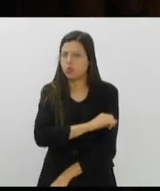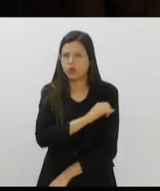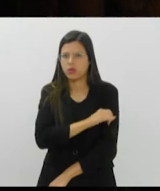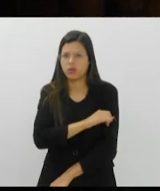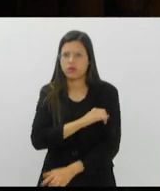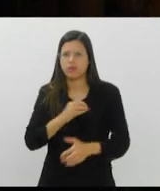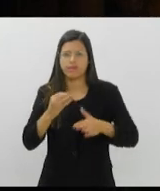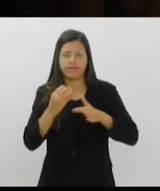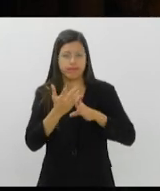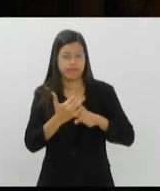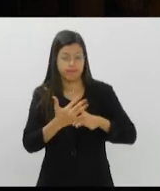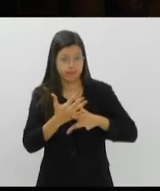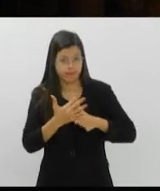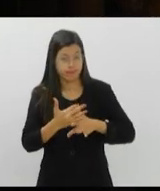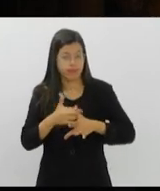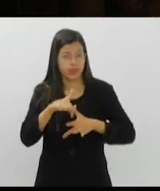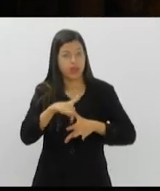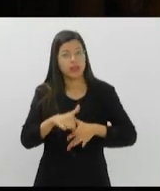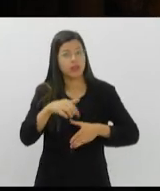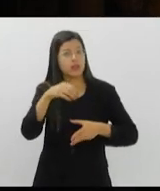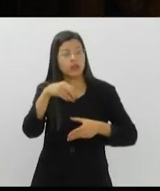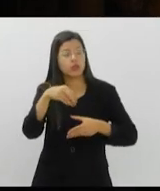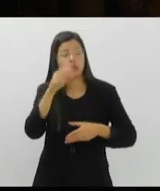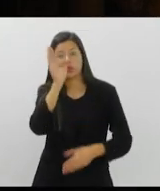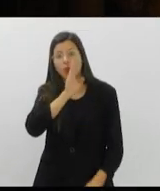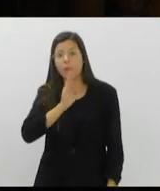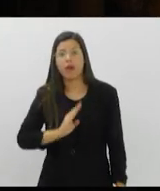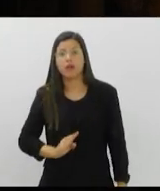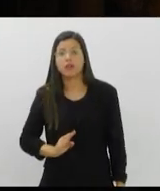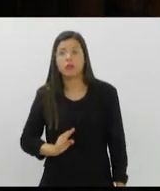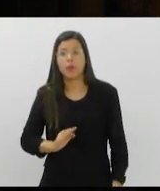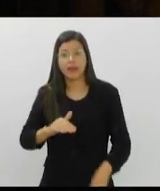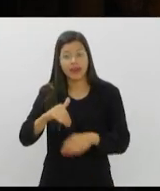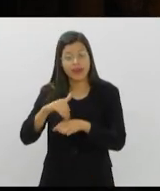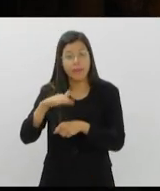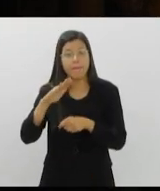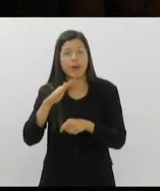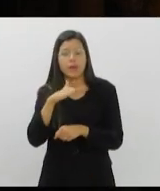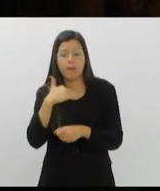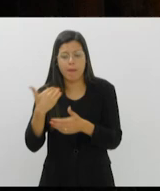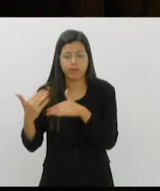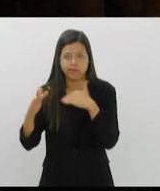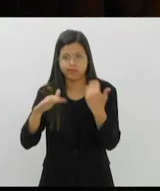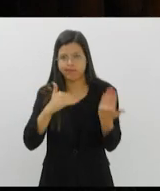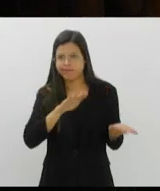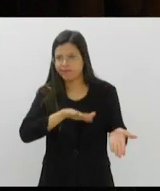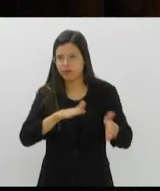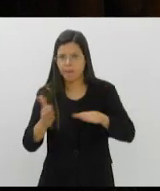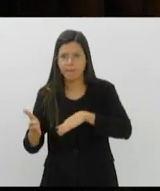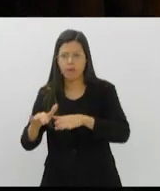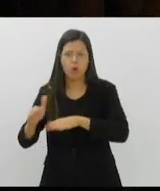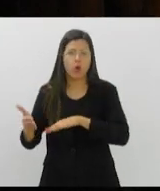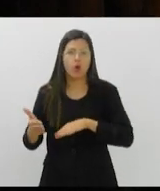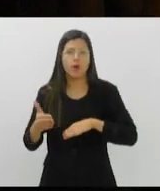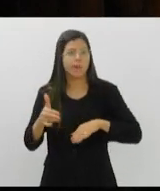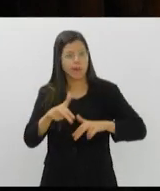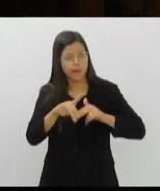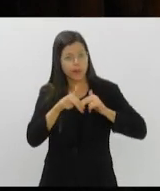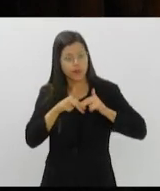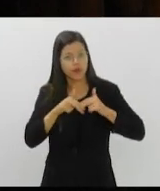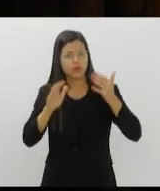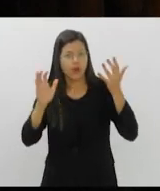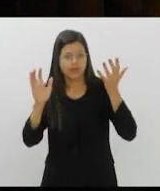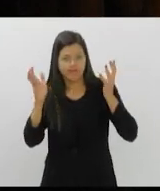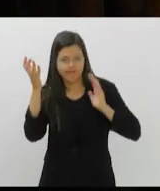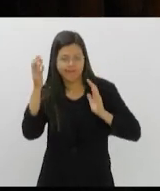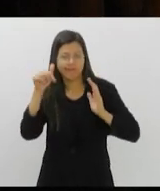Brasil que mais morre gente em decorrência dos eventos climáticos e das